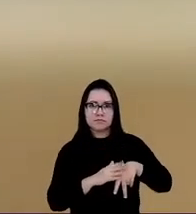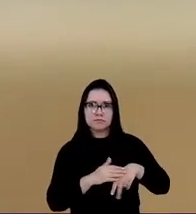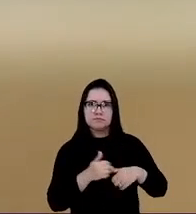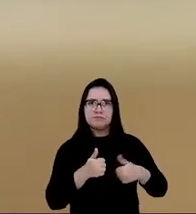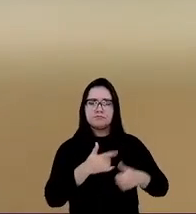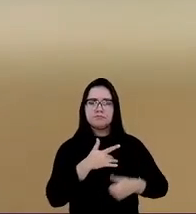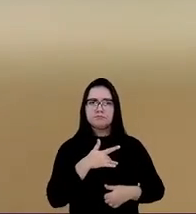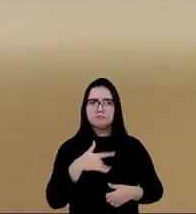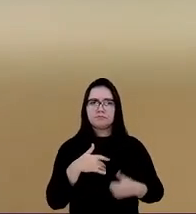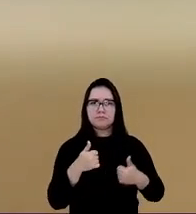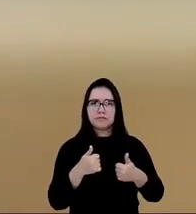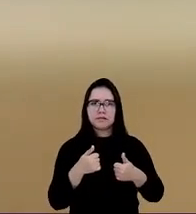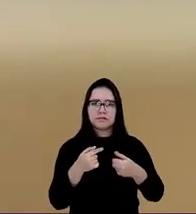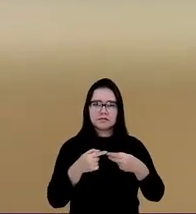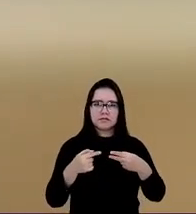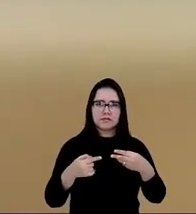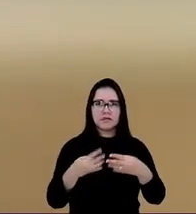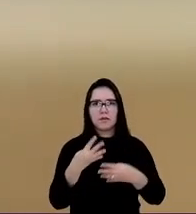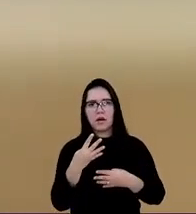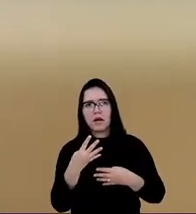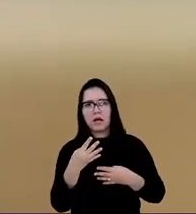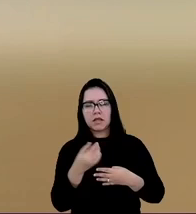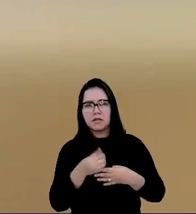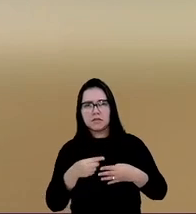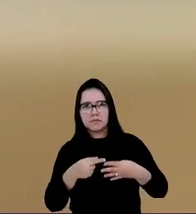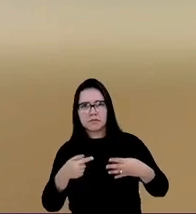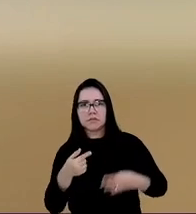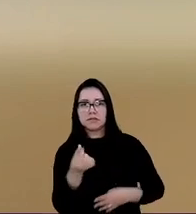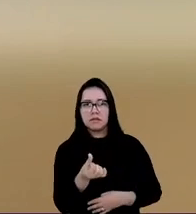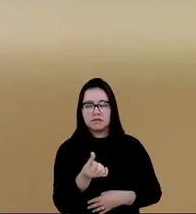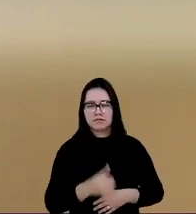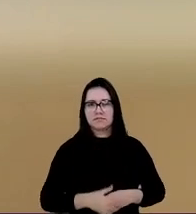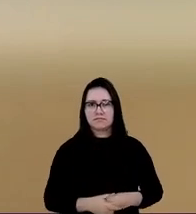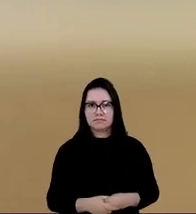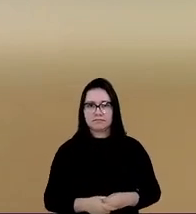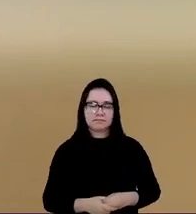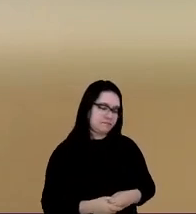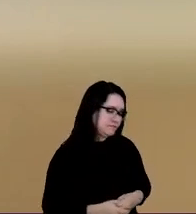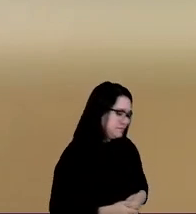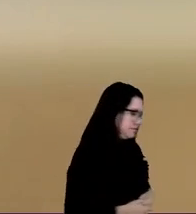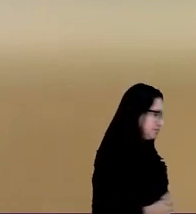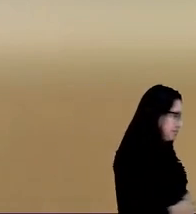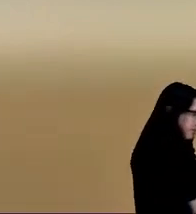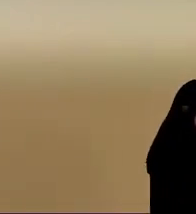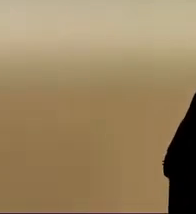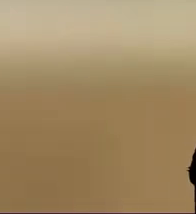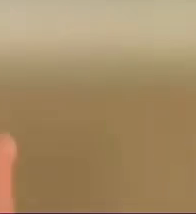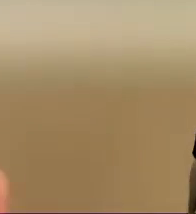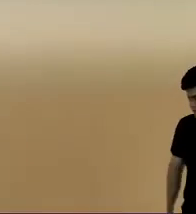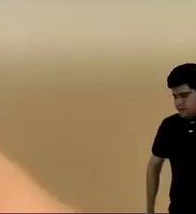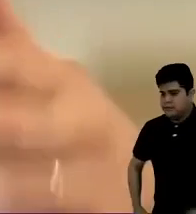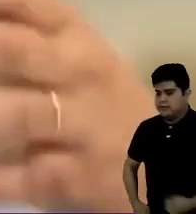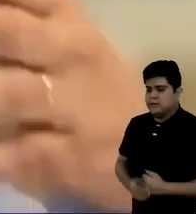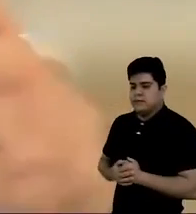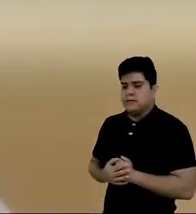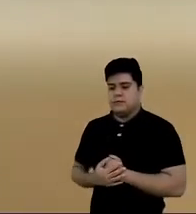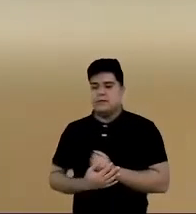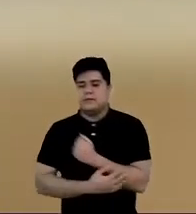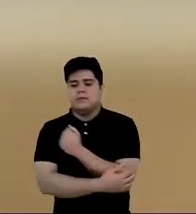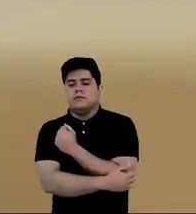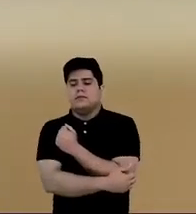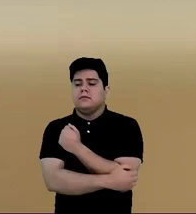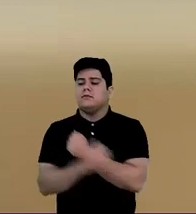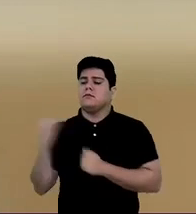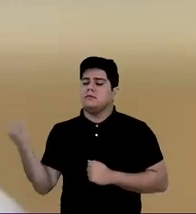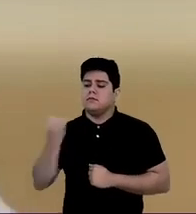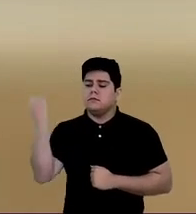6 semanas durante a manufatura. Então, assim, tão importante quanto o expertise de fazer